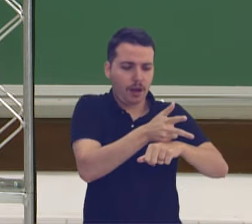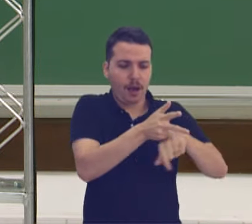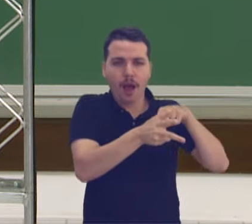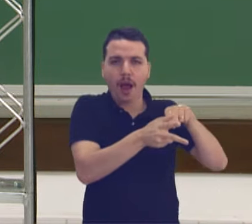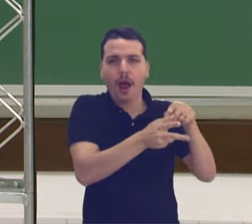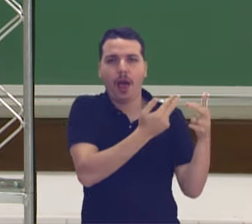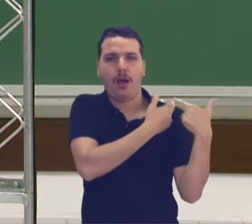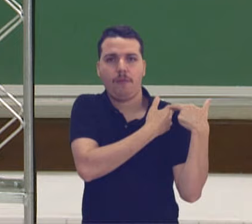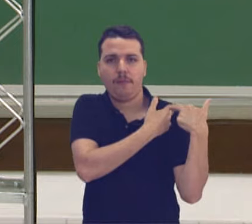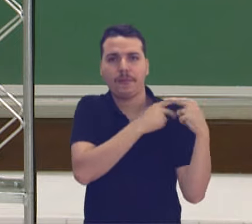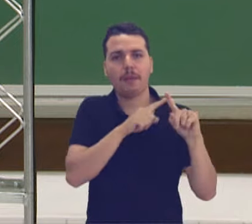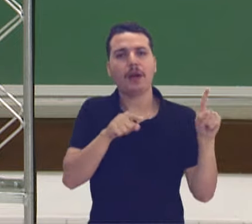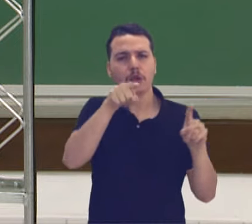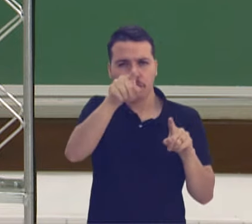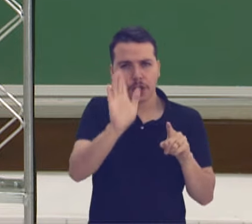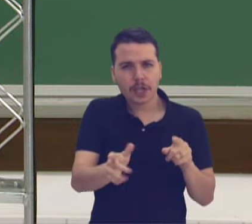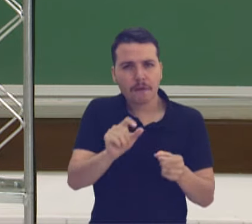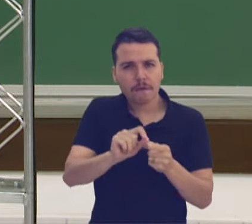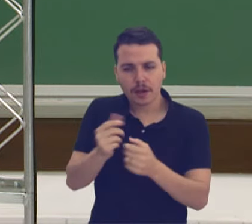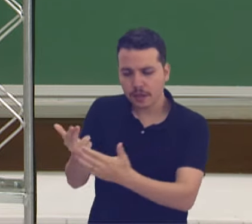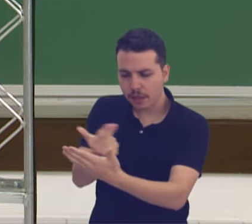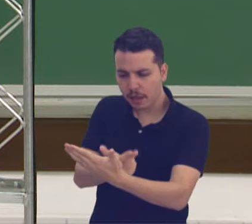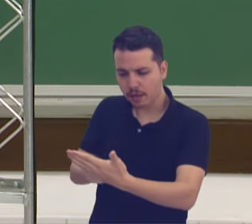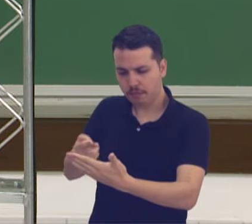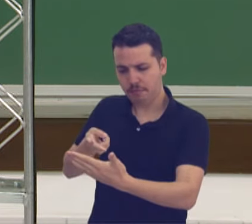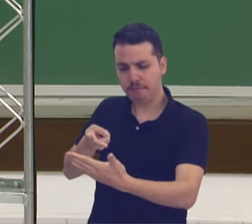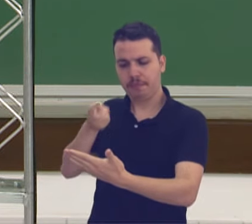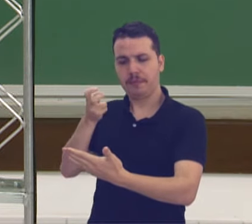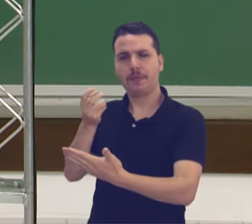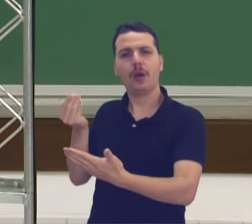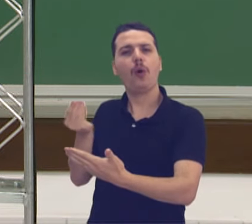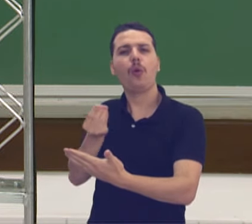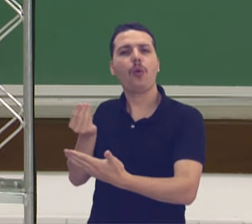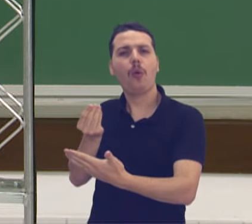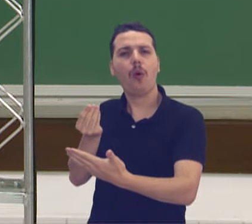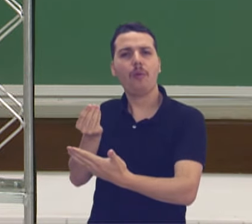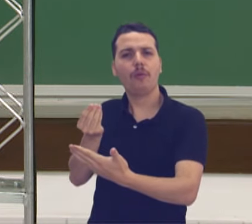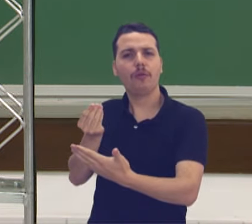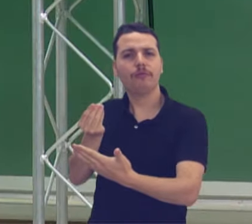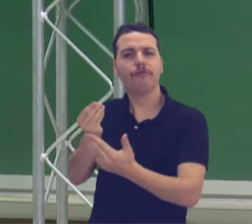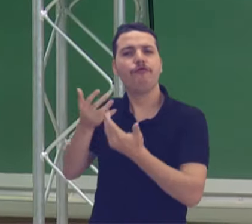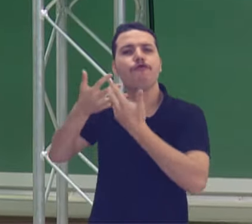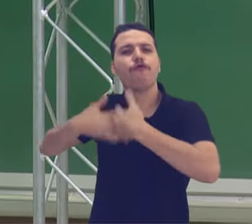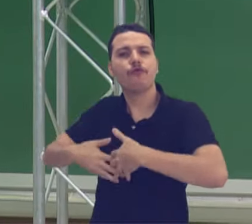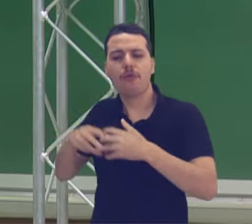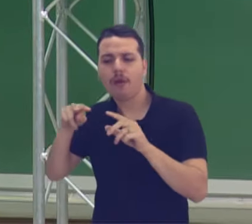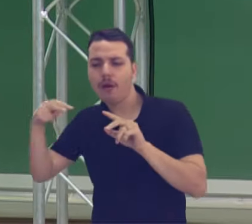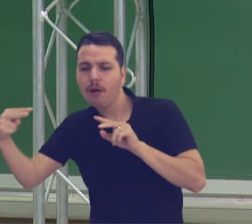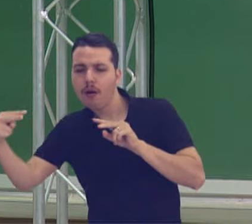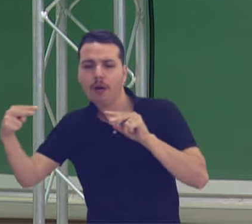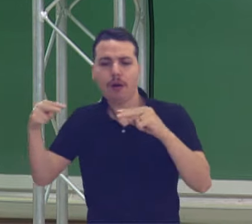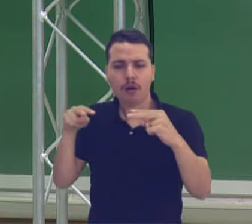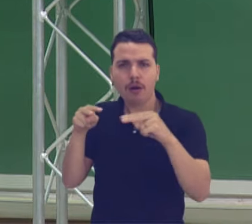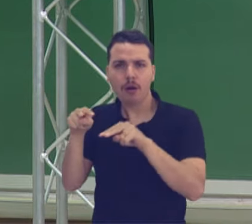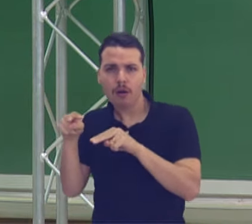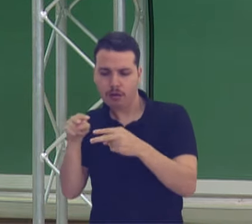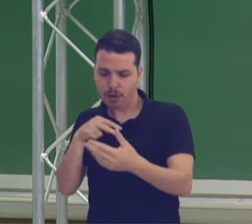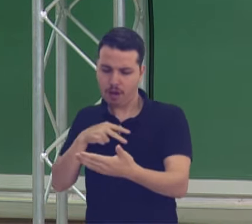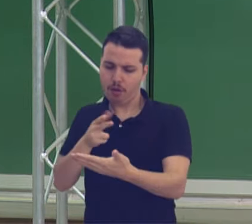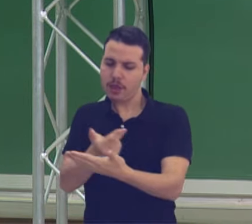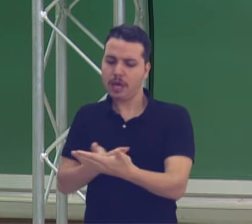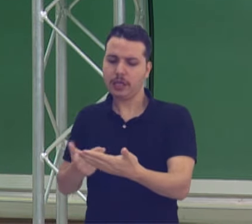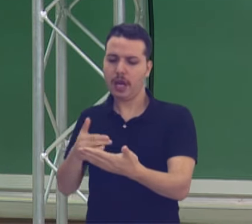já fez algum desenho já percebeu o desenho como que funciona essa questão do ponto de vista serve